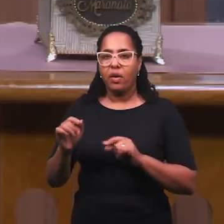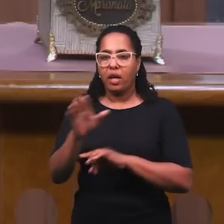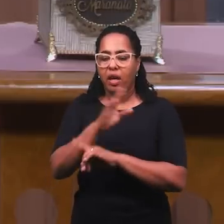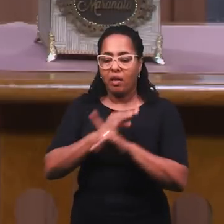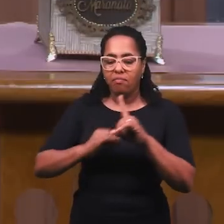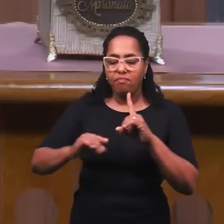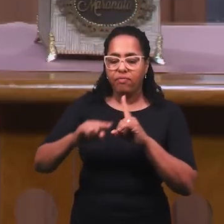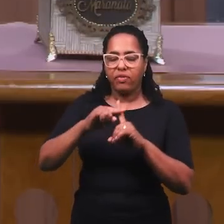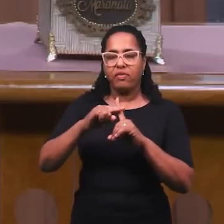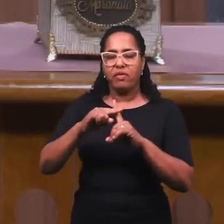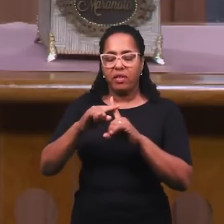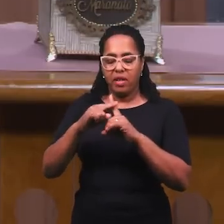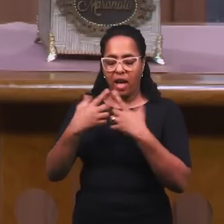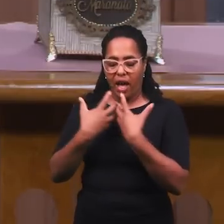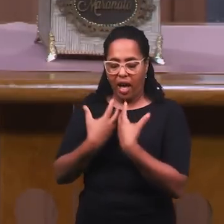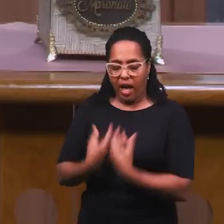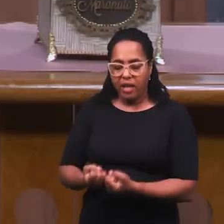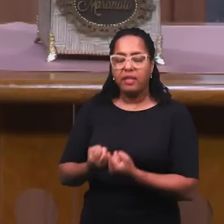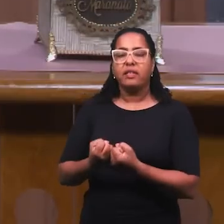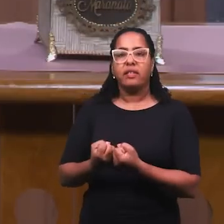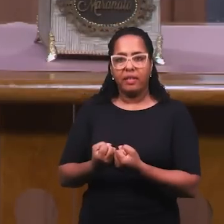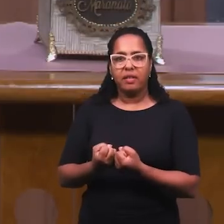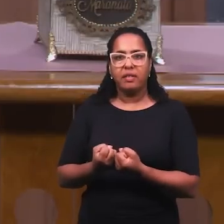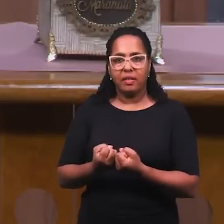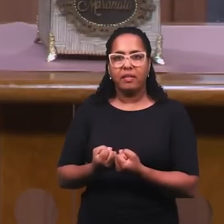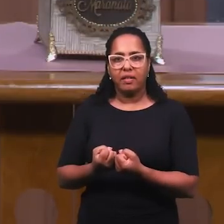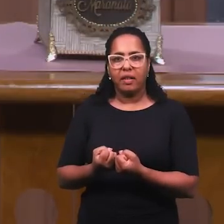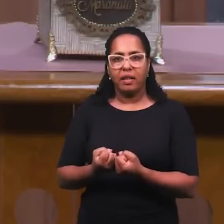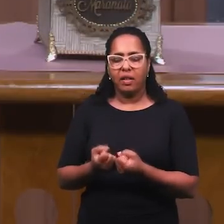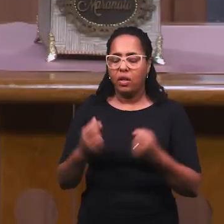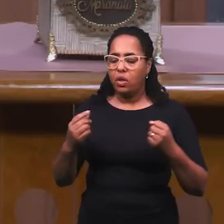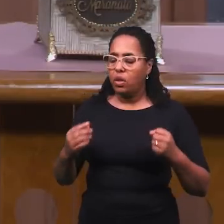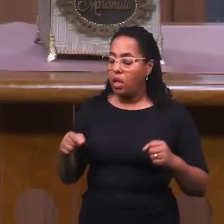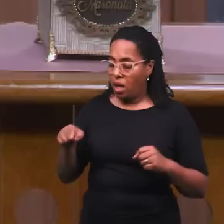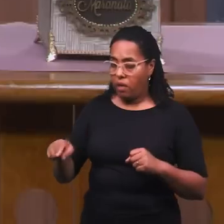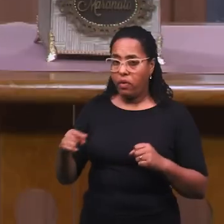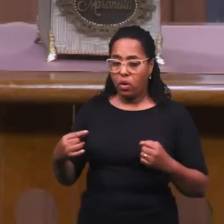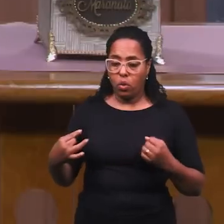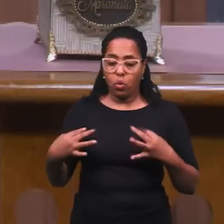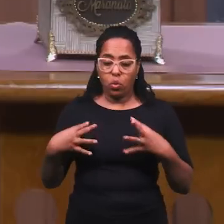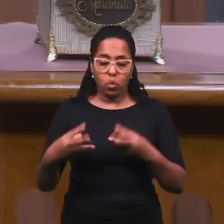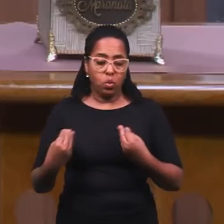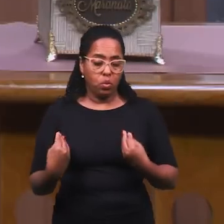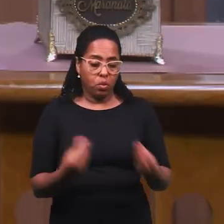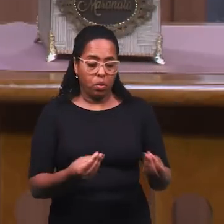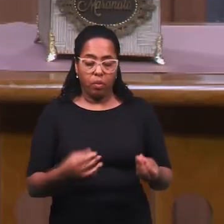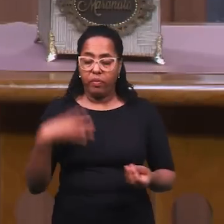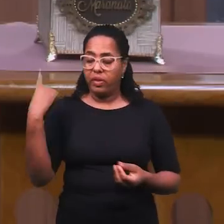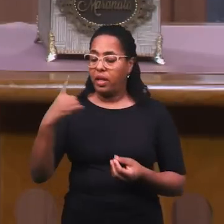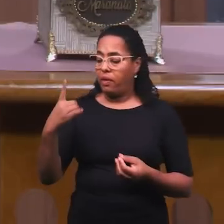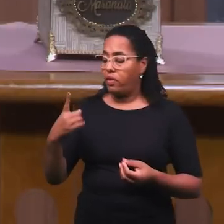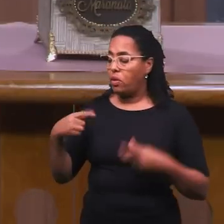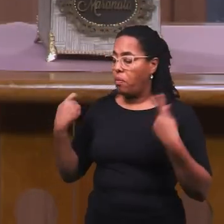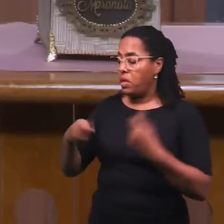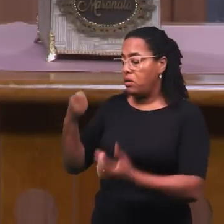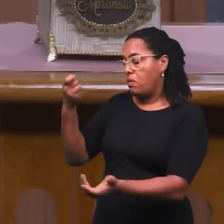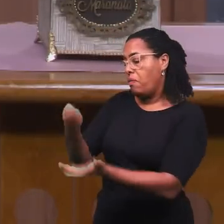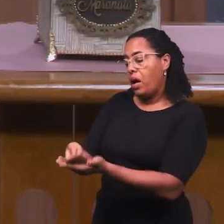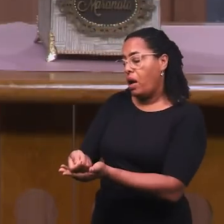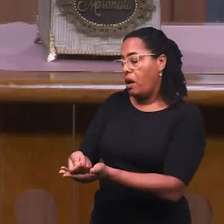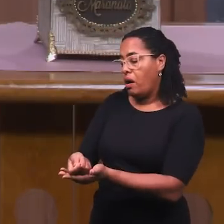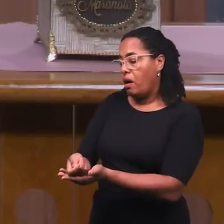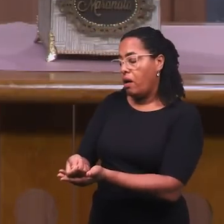Senhor Jesus, para ele aceitar o sacrifício do Senhor Jesus. E ele diz: tudo dou. E Davi disse: eu preciso